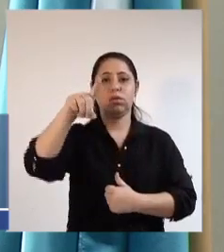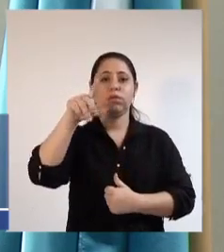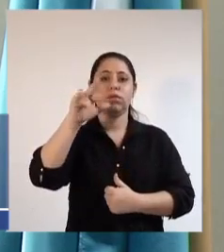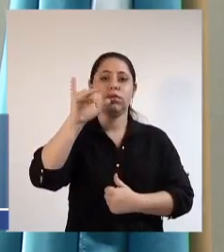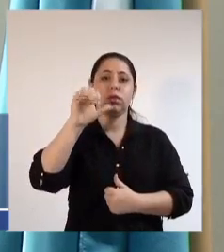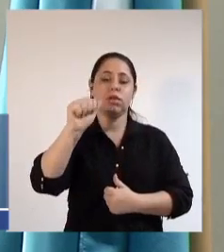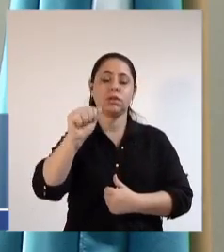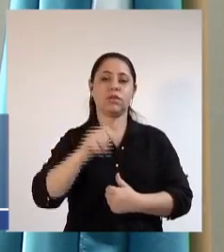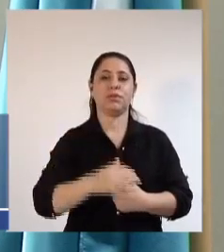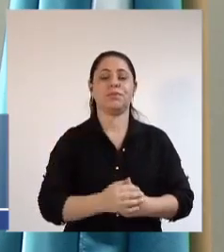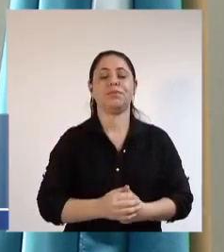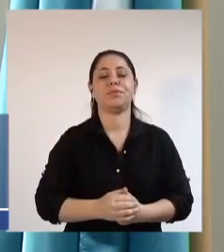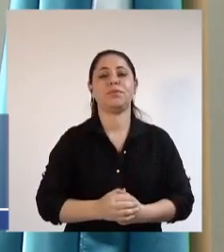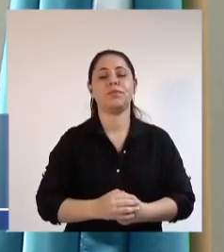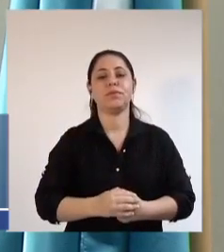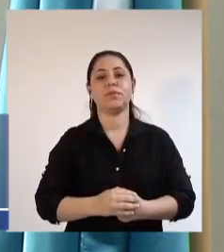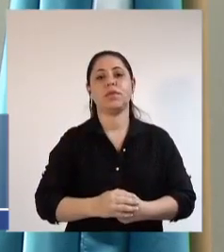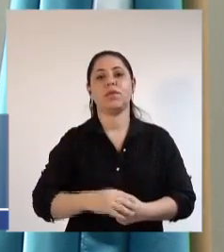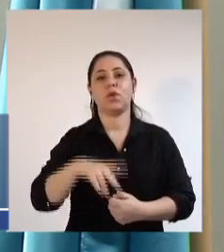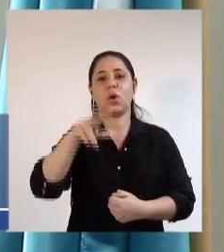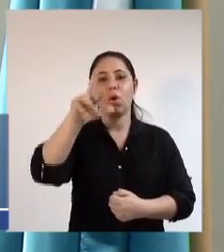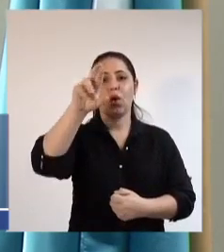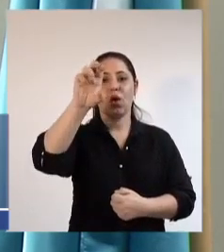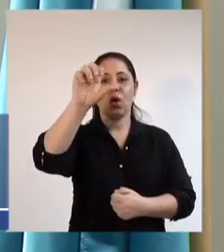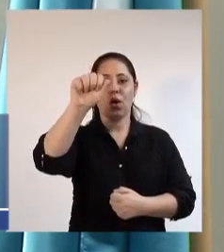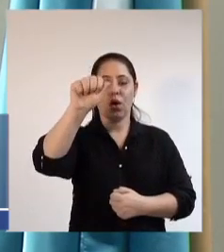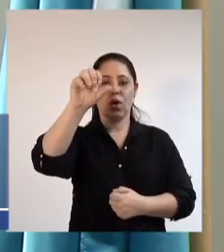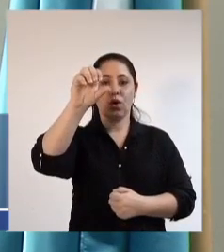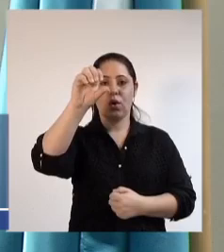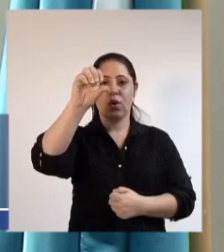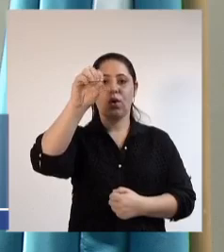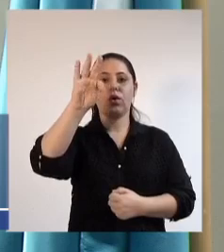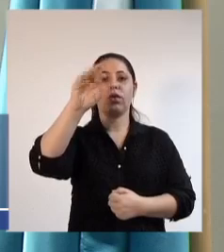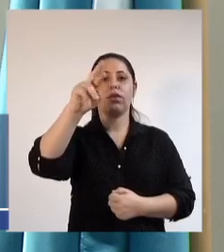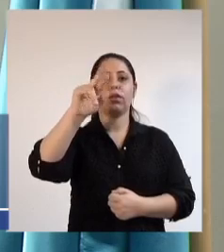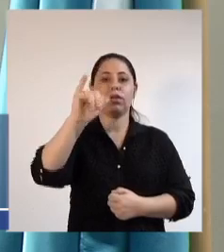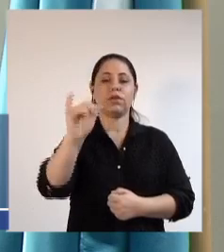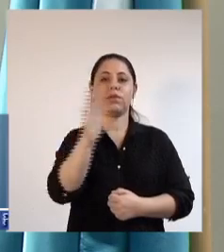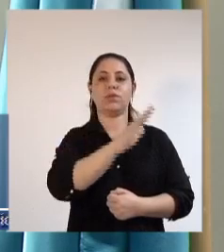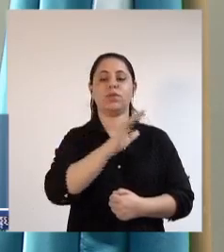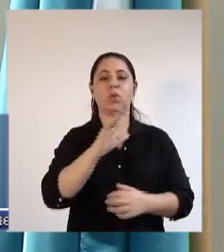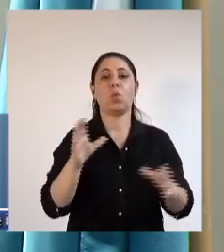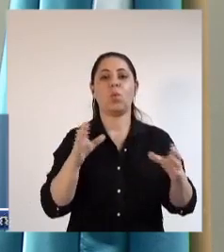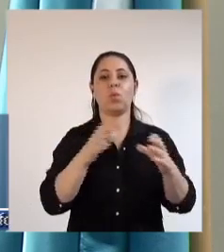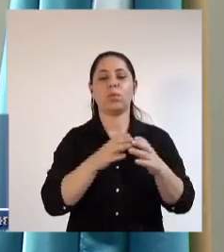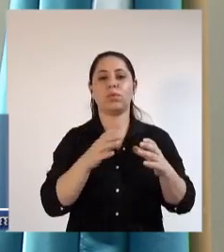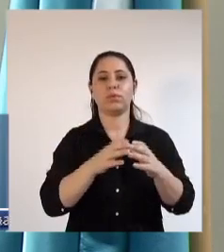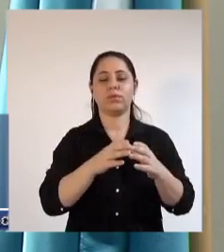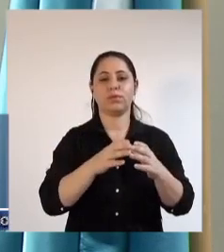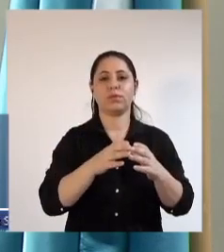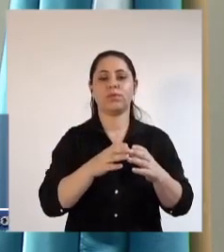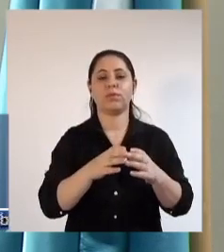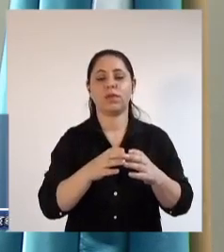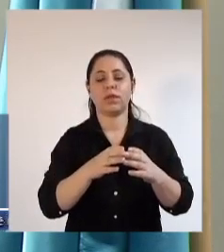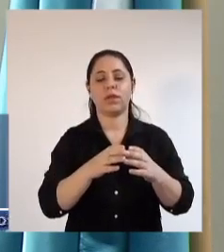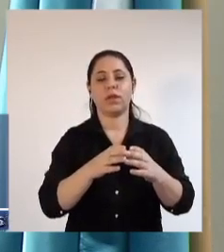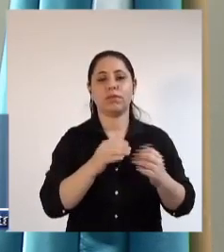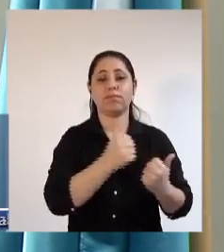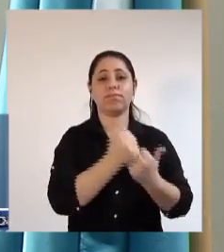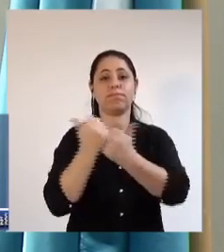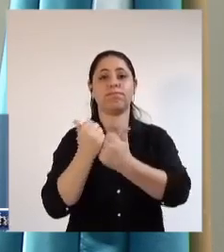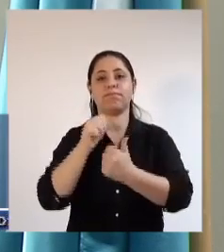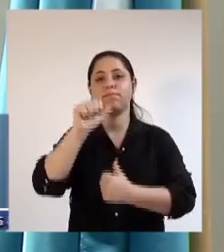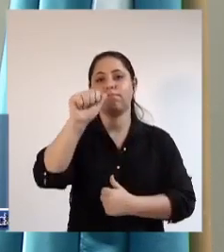rotari clube de campo grande titular ana luzia de almeida martins abraão suplente alex